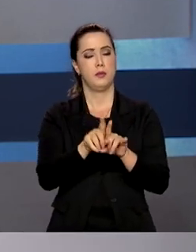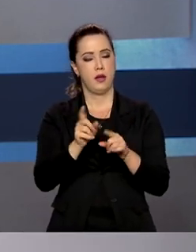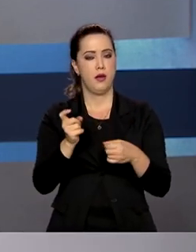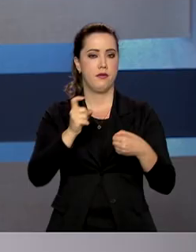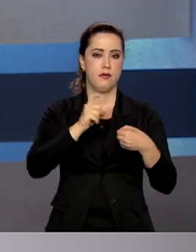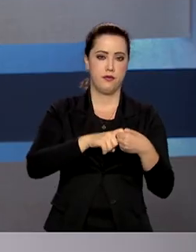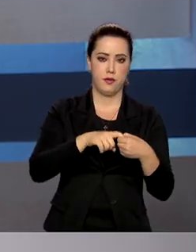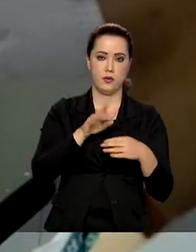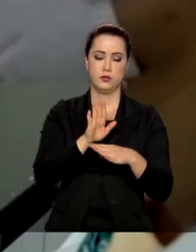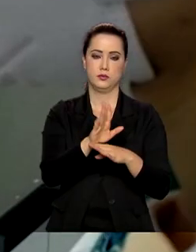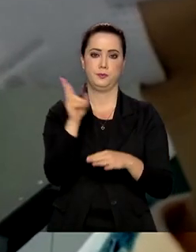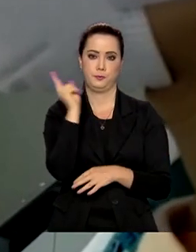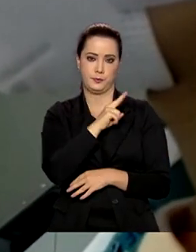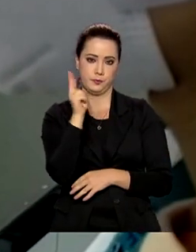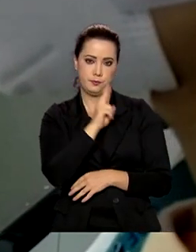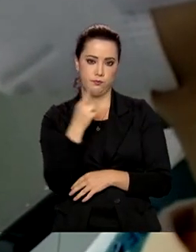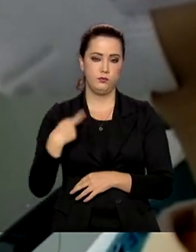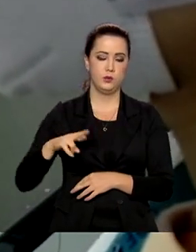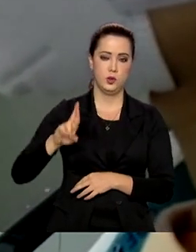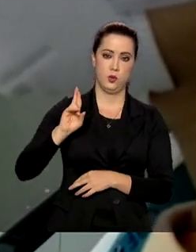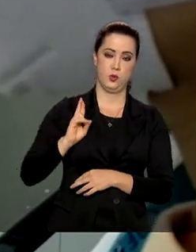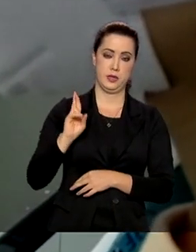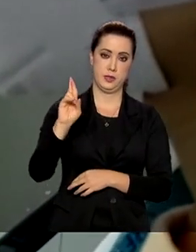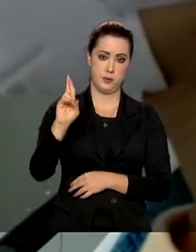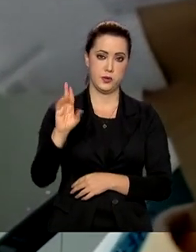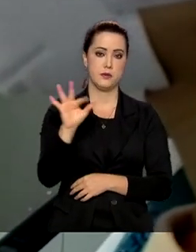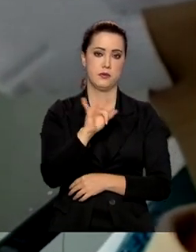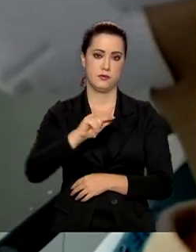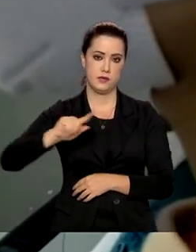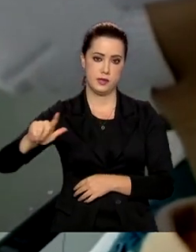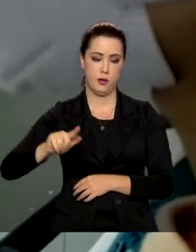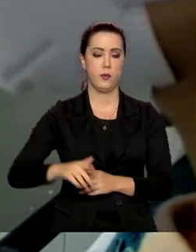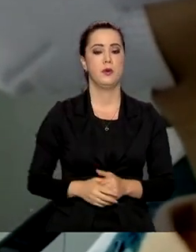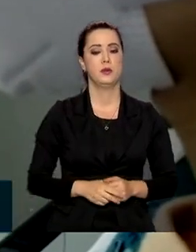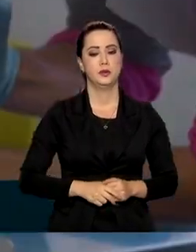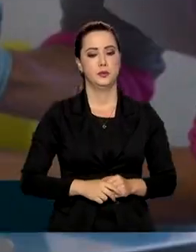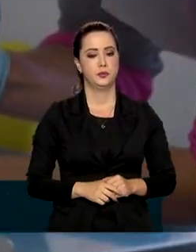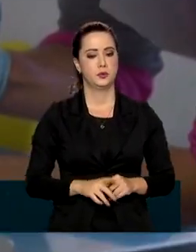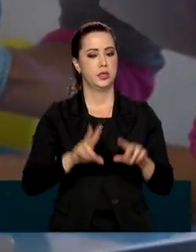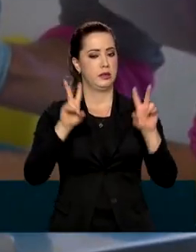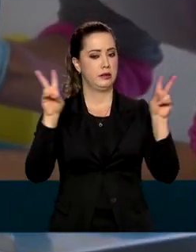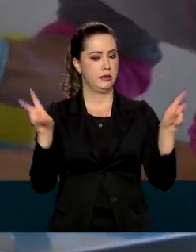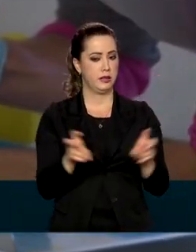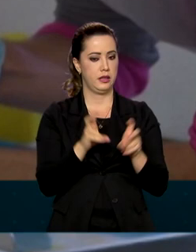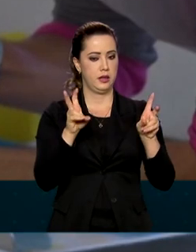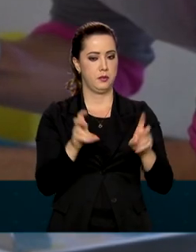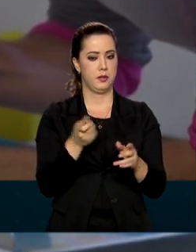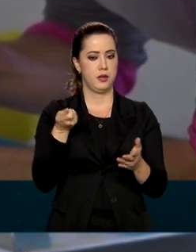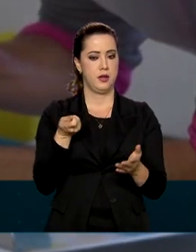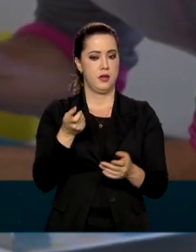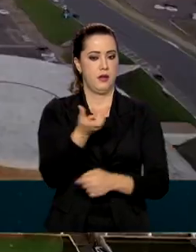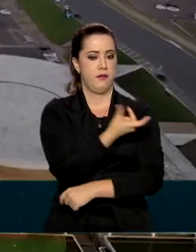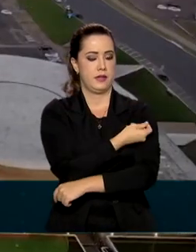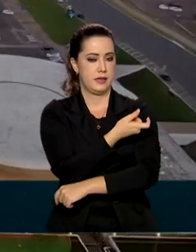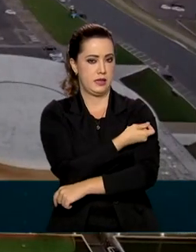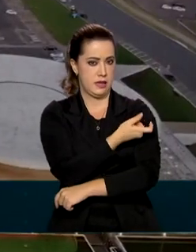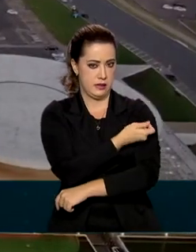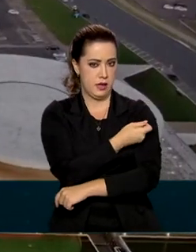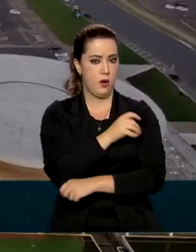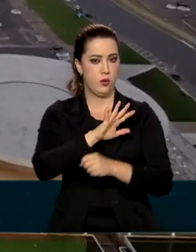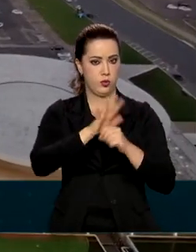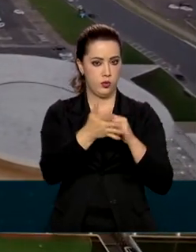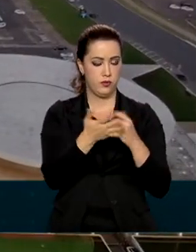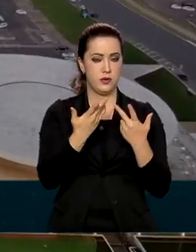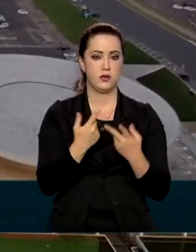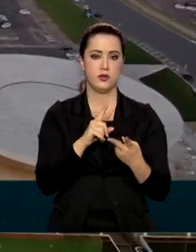fiscal. Os temas tratados na reunião foram a vacinação em massa contra a Covid-19, a tramitação